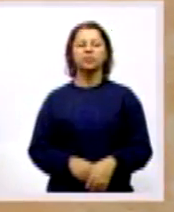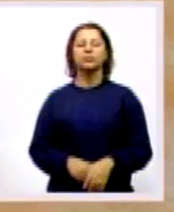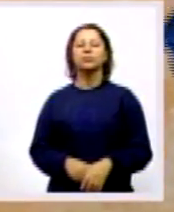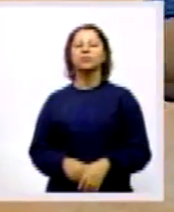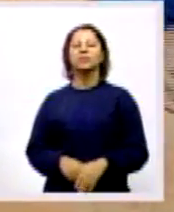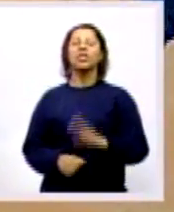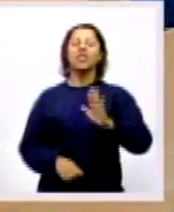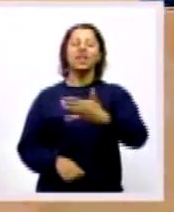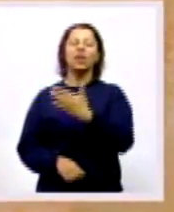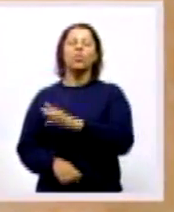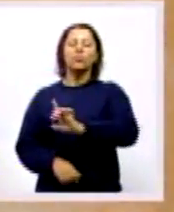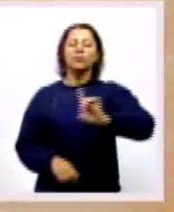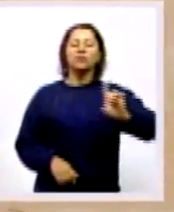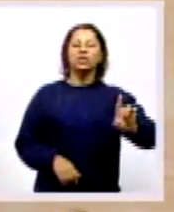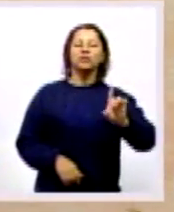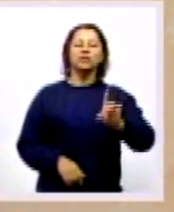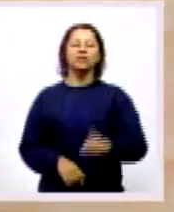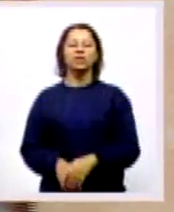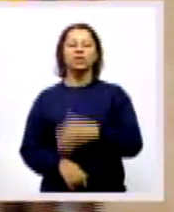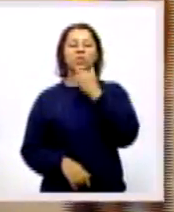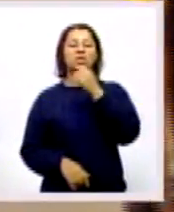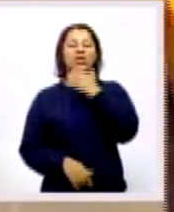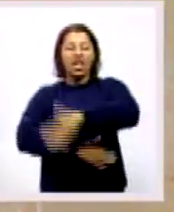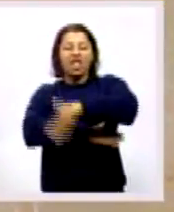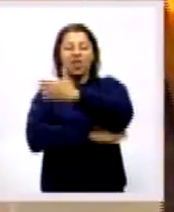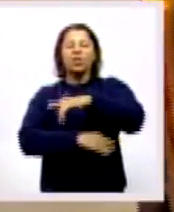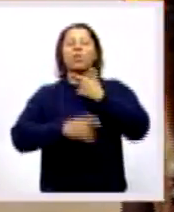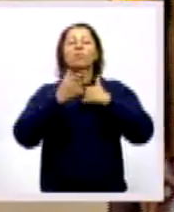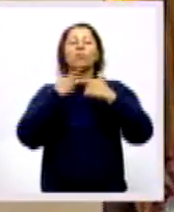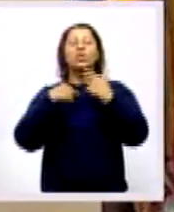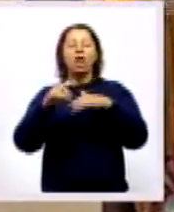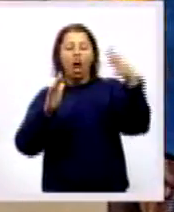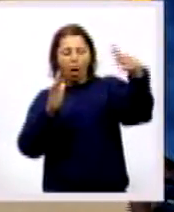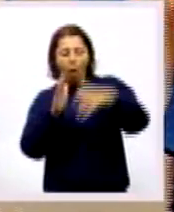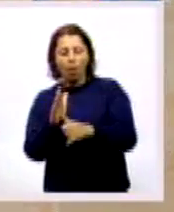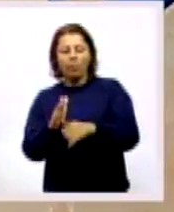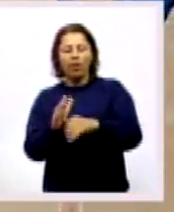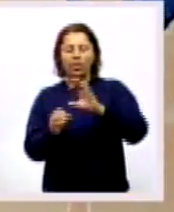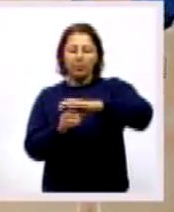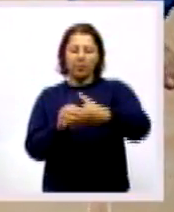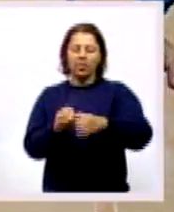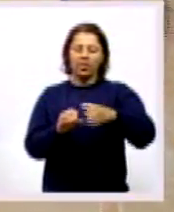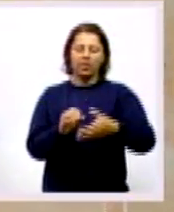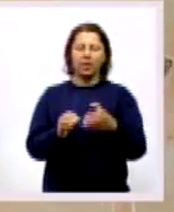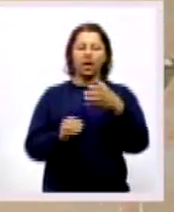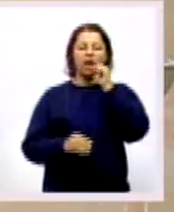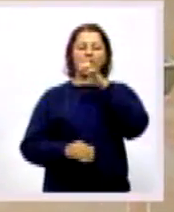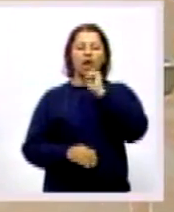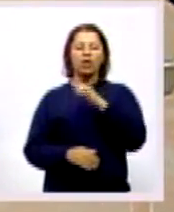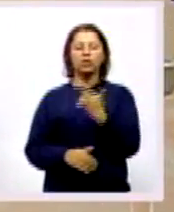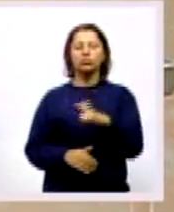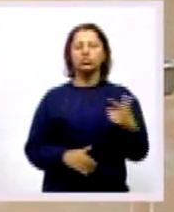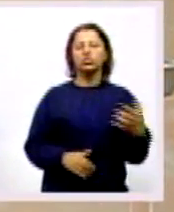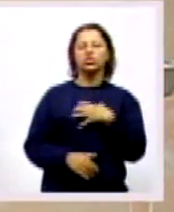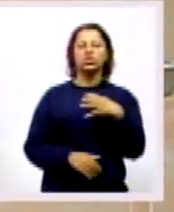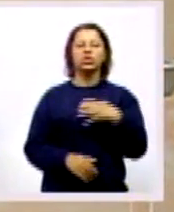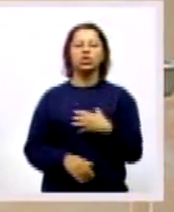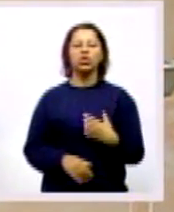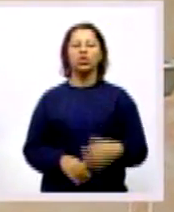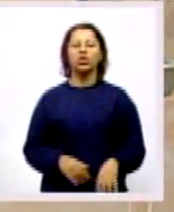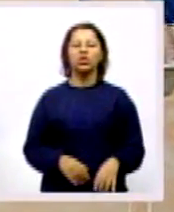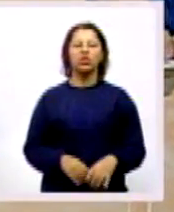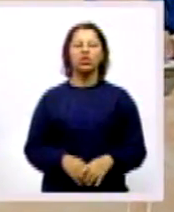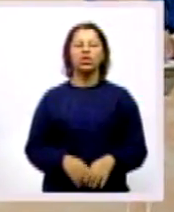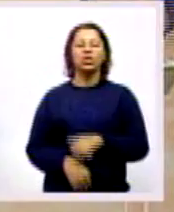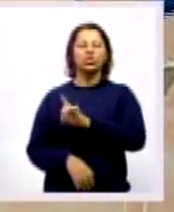E aí um belo dia, e os meninos da rua ficavam tudo doido de vontade de roubar uma mexerica daquela, não tinha jeito. Diz que no dia que o homem morreu, estava lá o presuntão